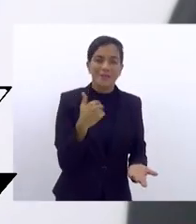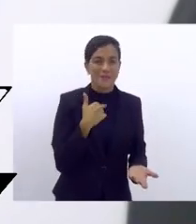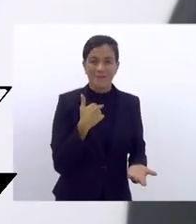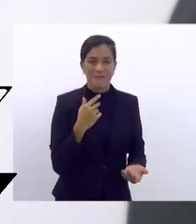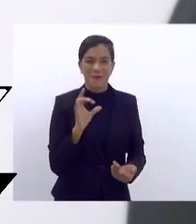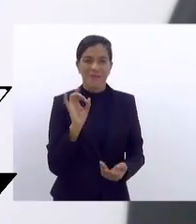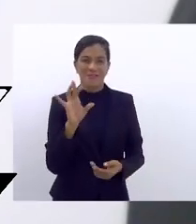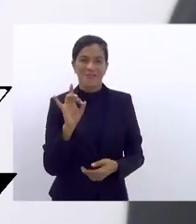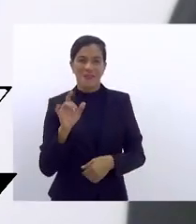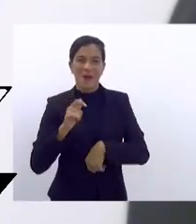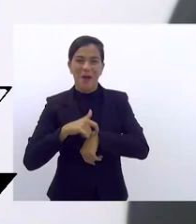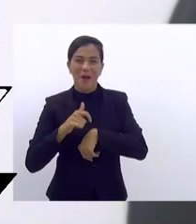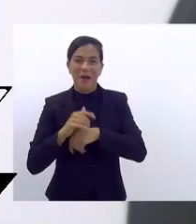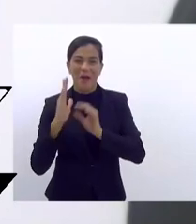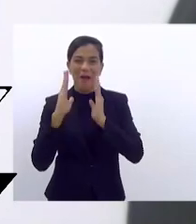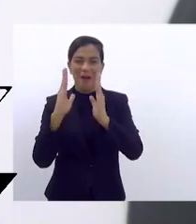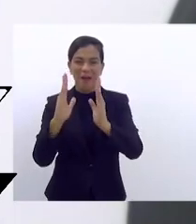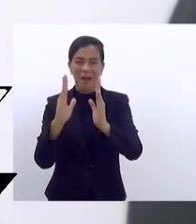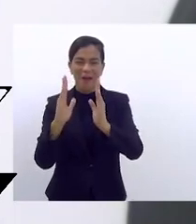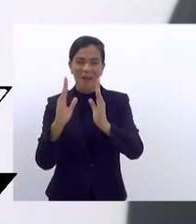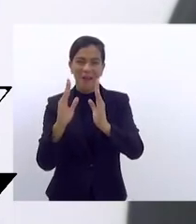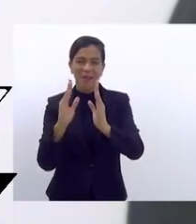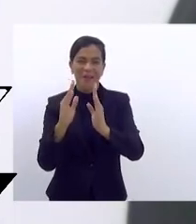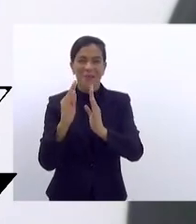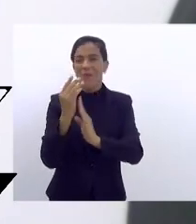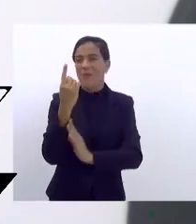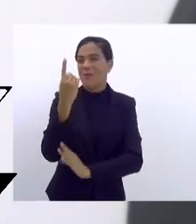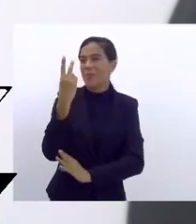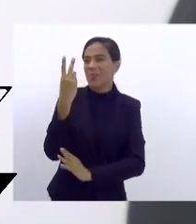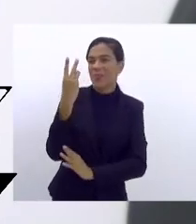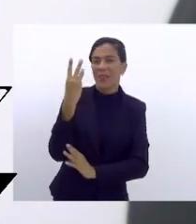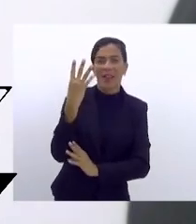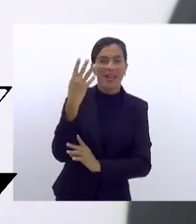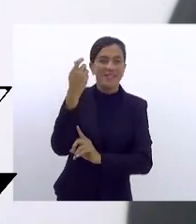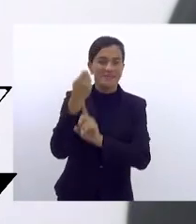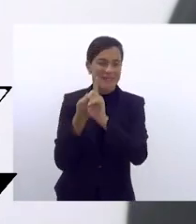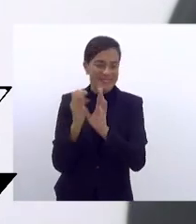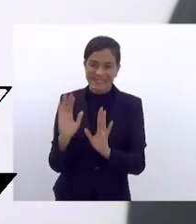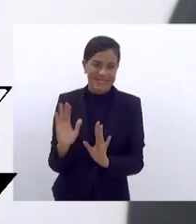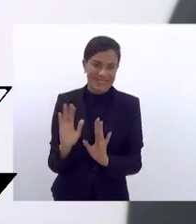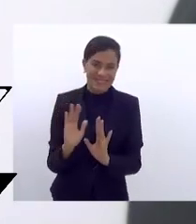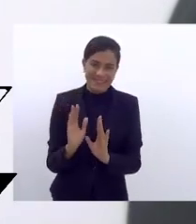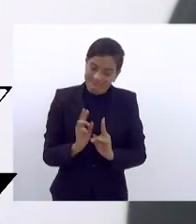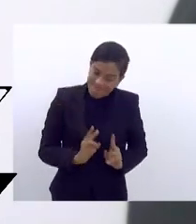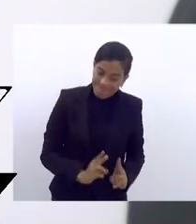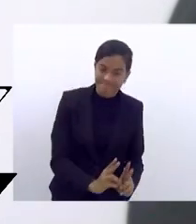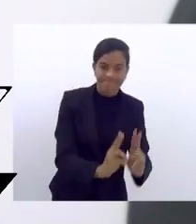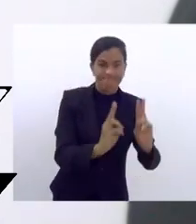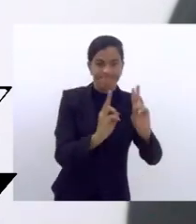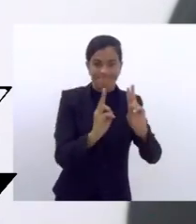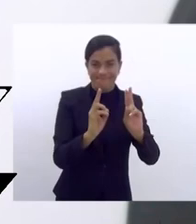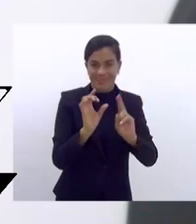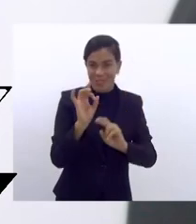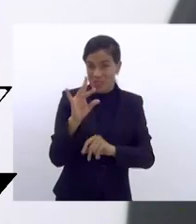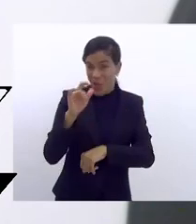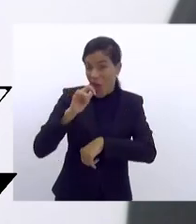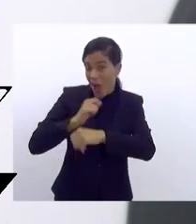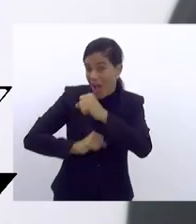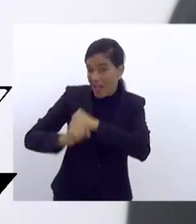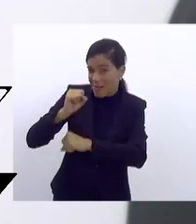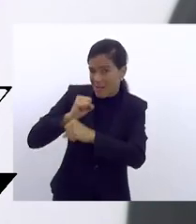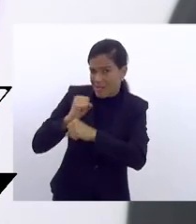ser importante tão somente durante 12 meses não pode ser importante tão somente no ano passado